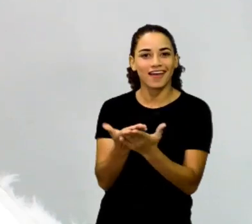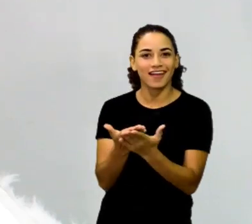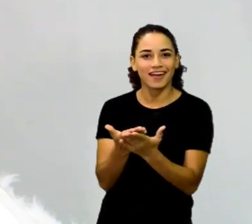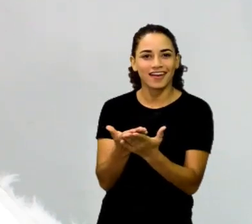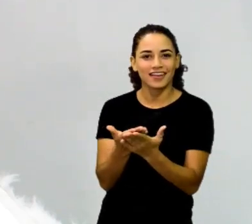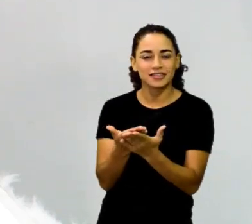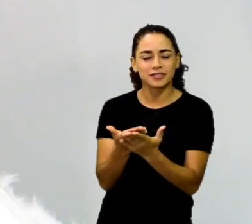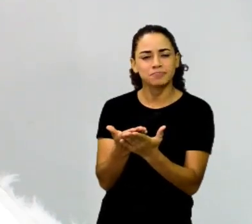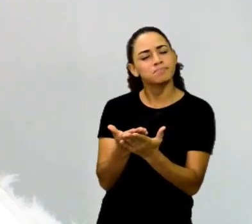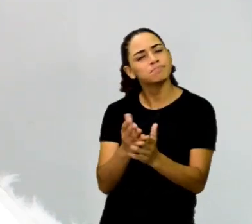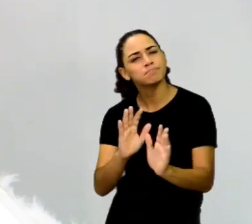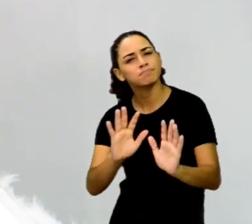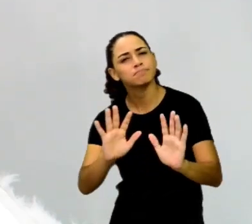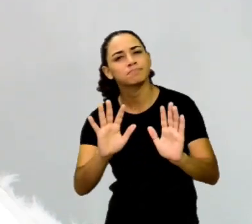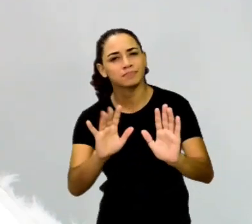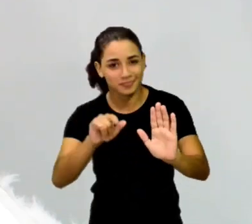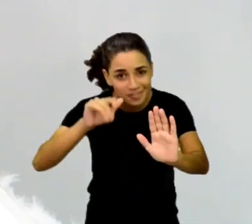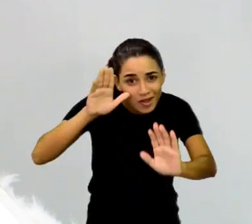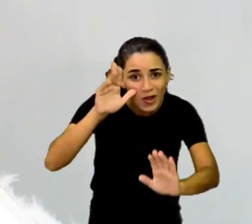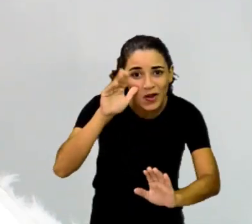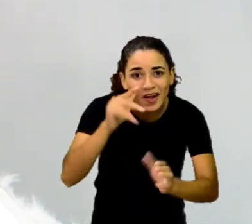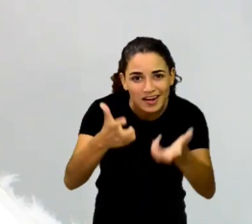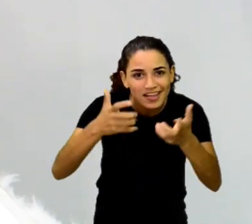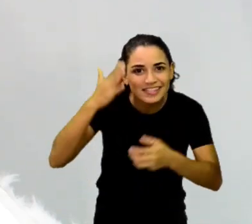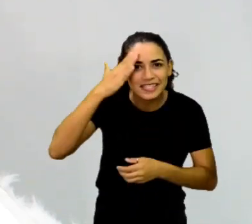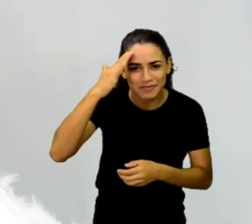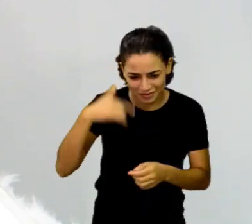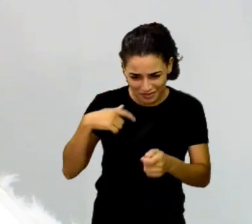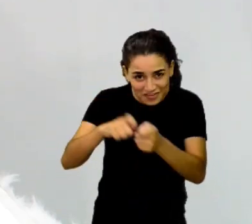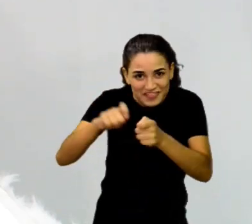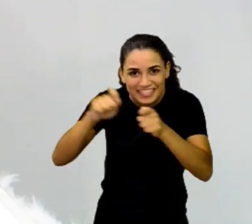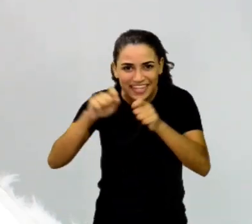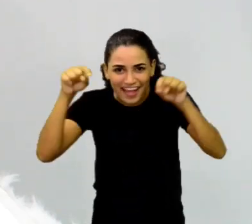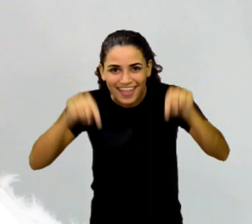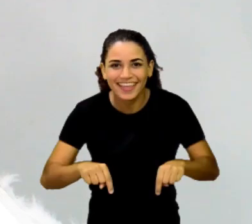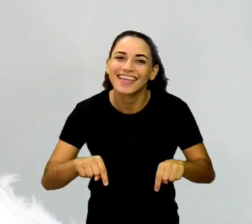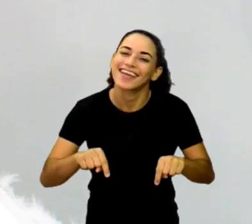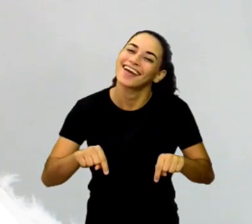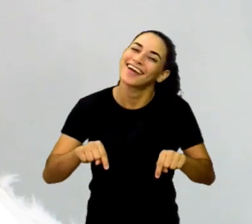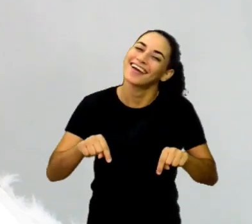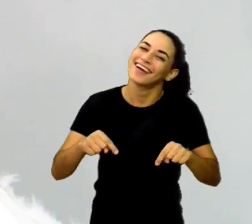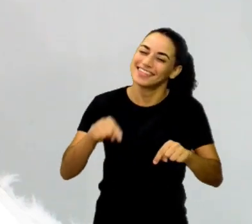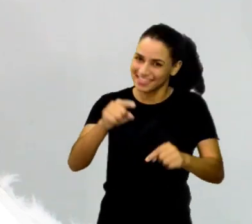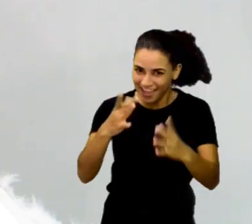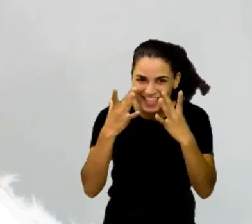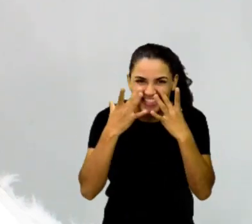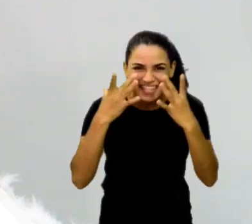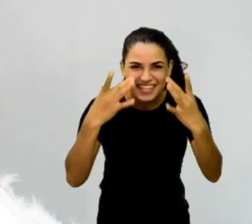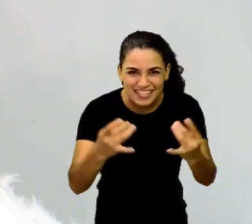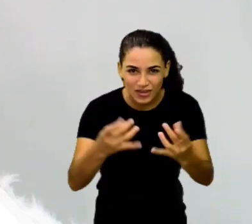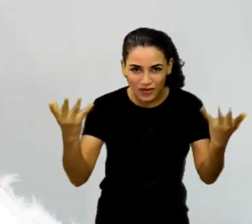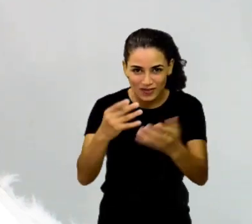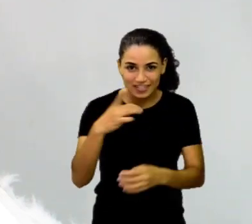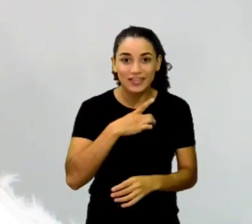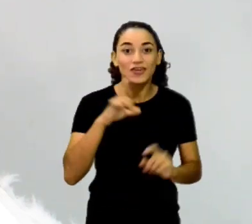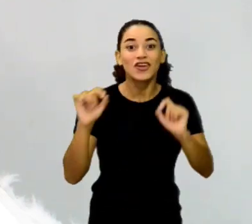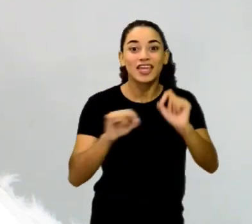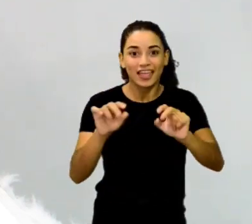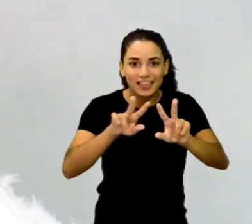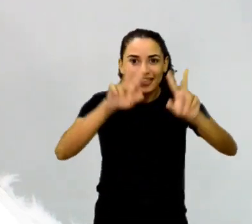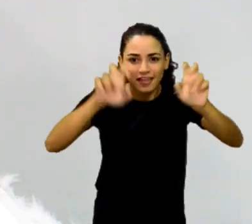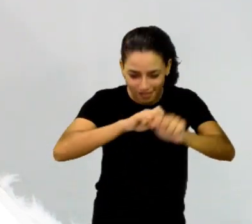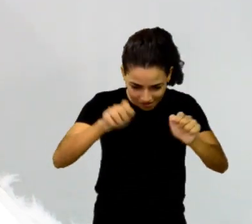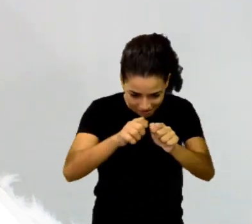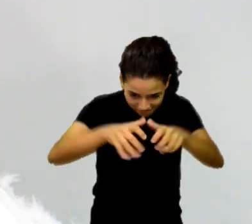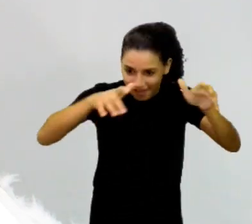Ah, você tá curioso para saber o que, que eu tô fazendo aqui? Pois continua ligado. Hoje nós vamos falar um pouco sobre a